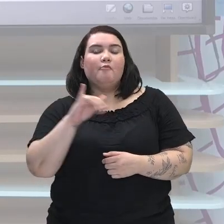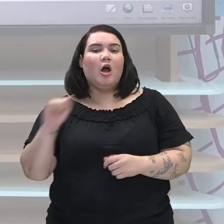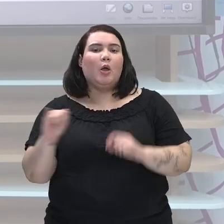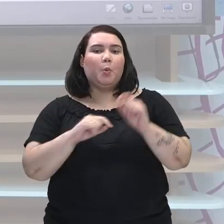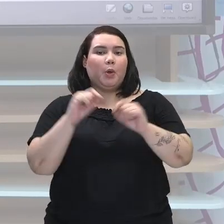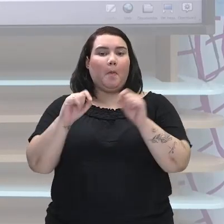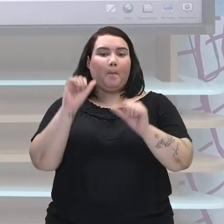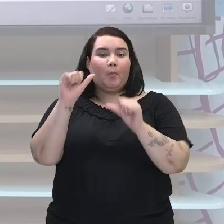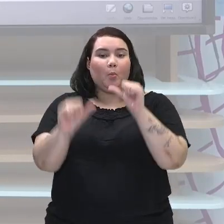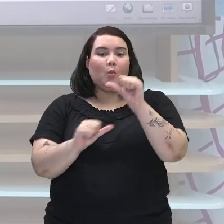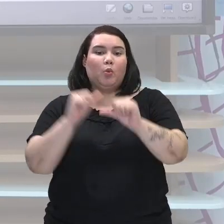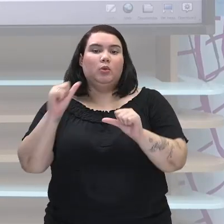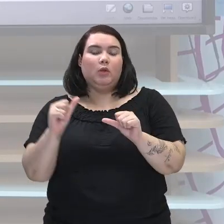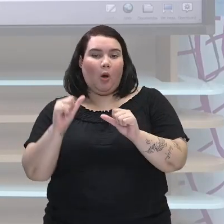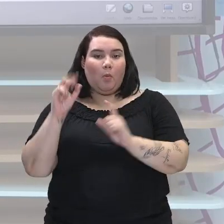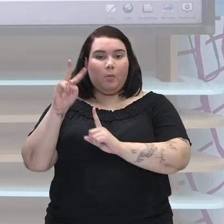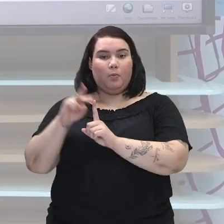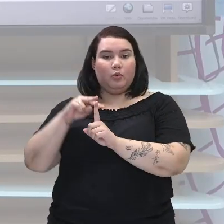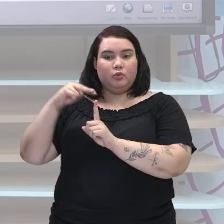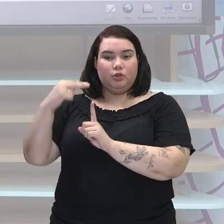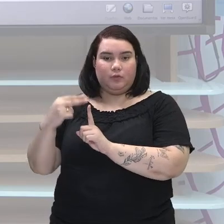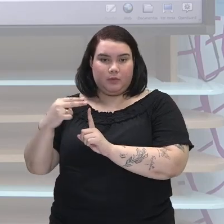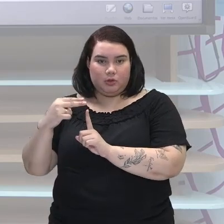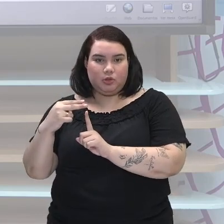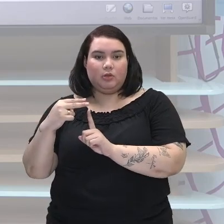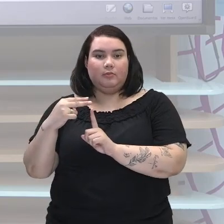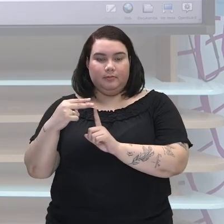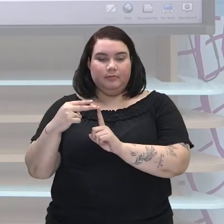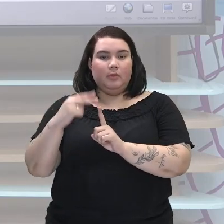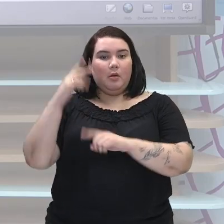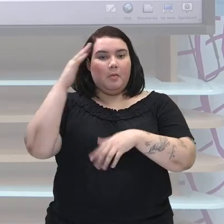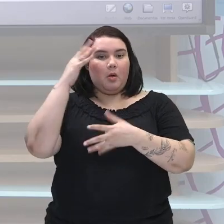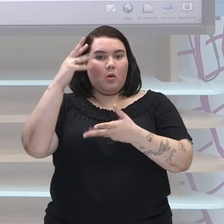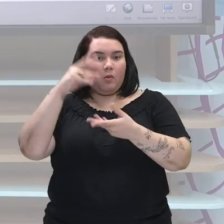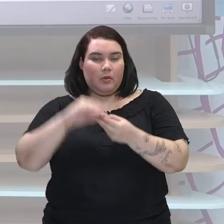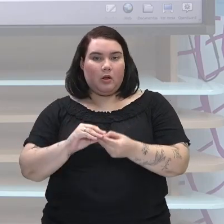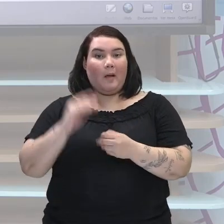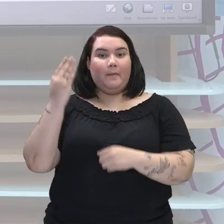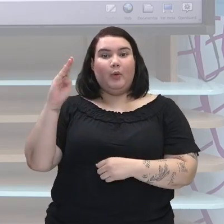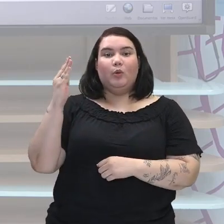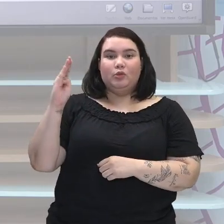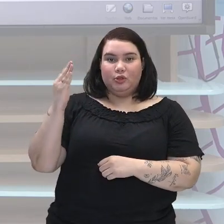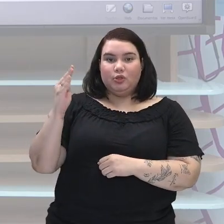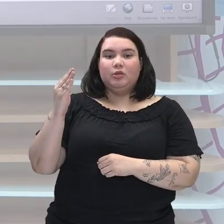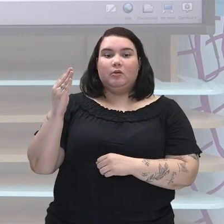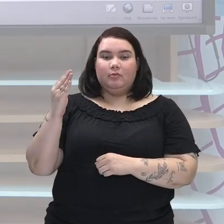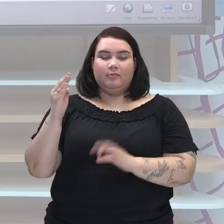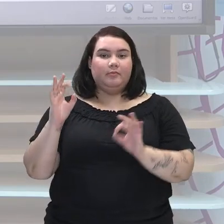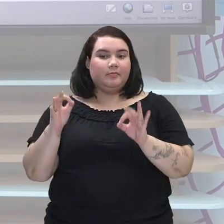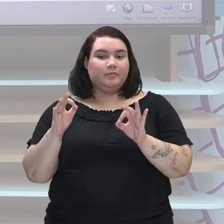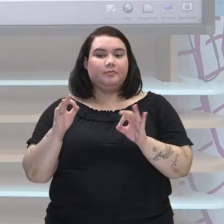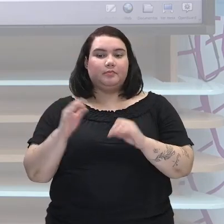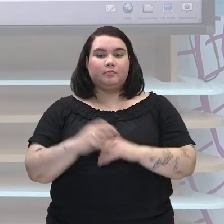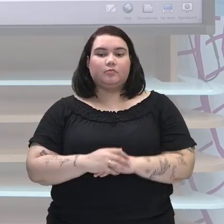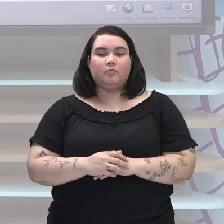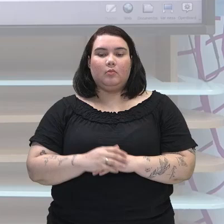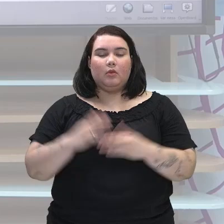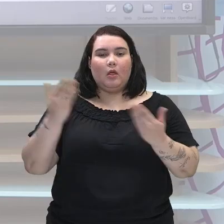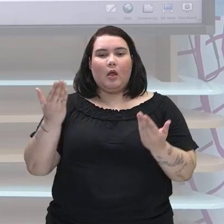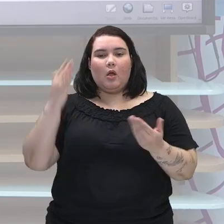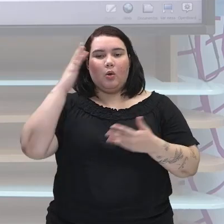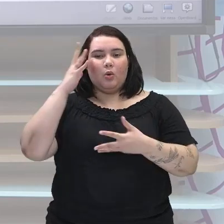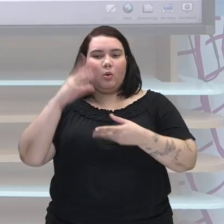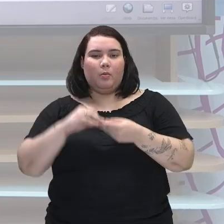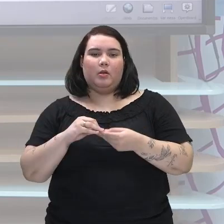transformar uma visão que era para compreender a biologia, né, entender